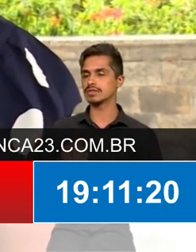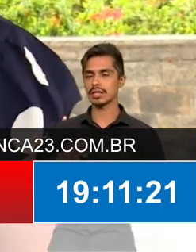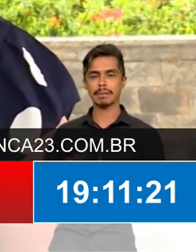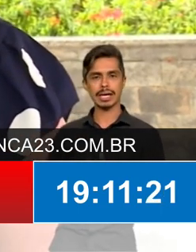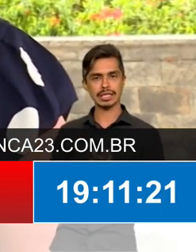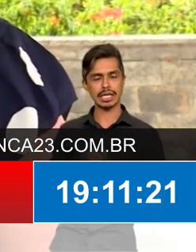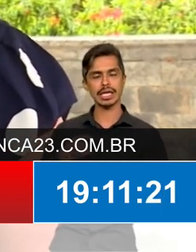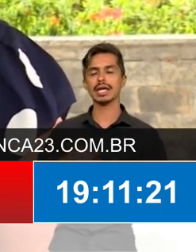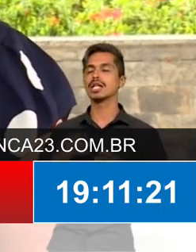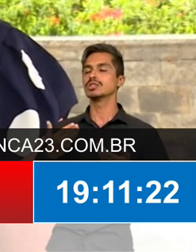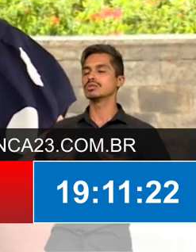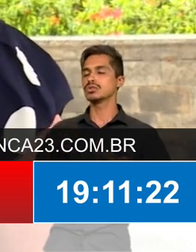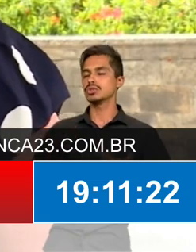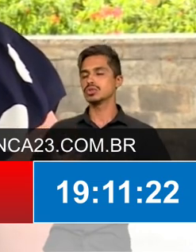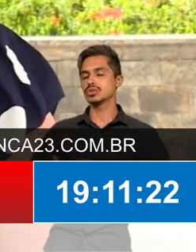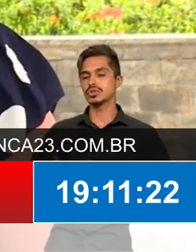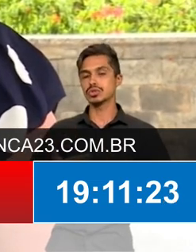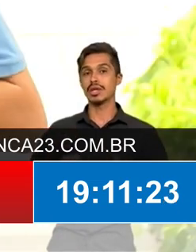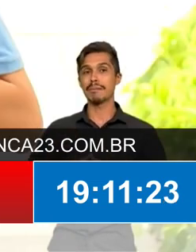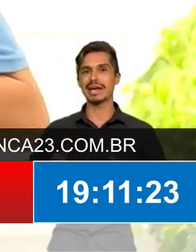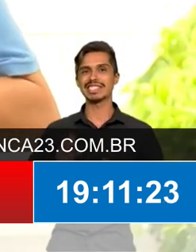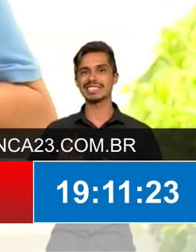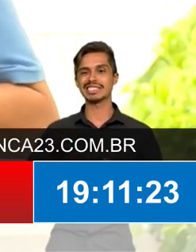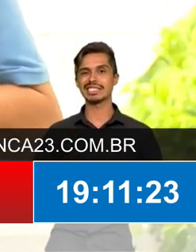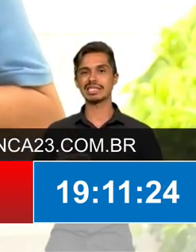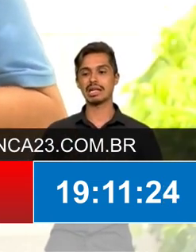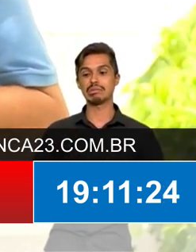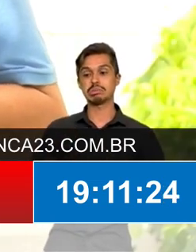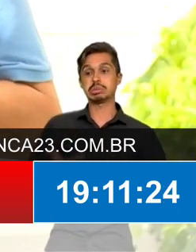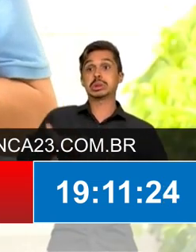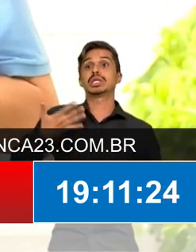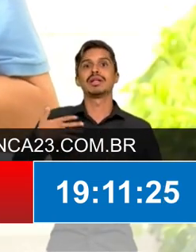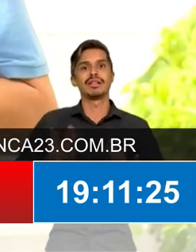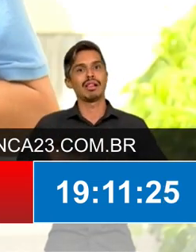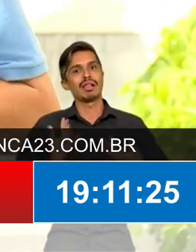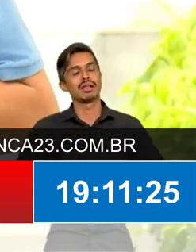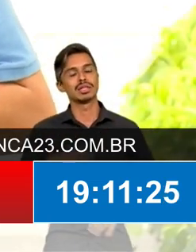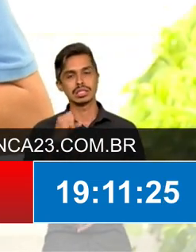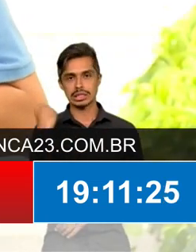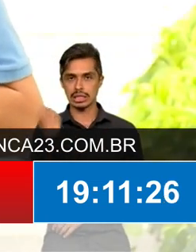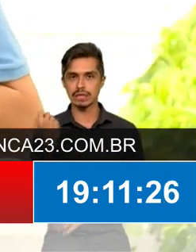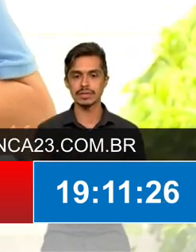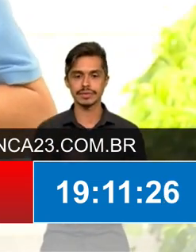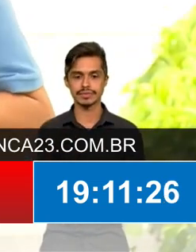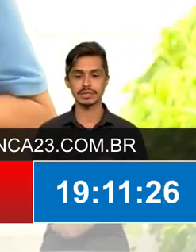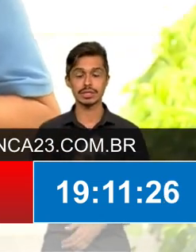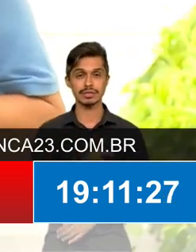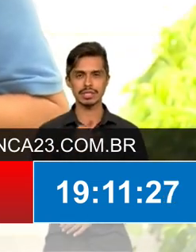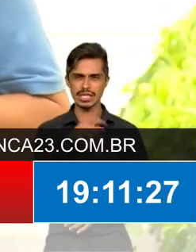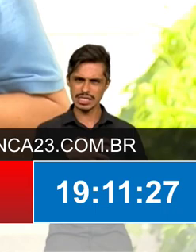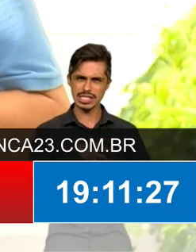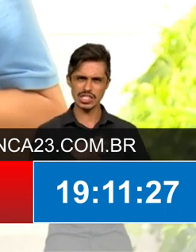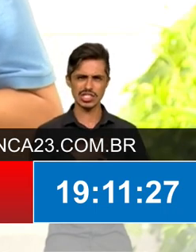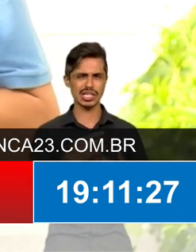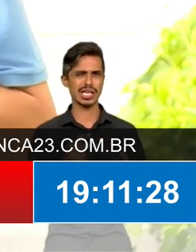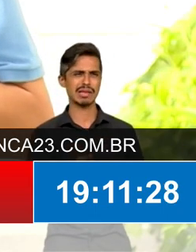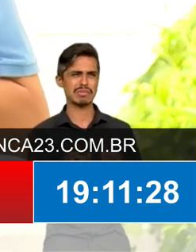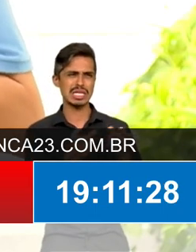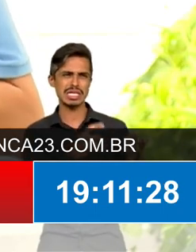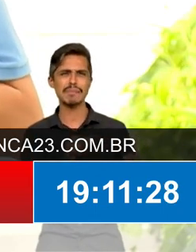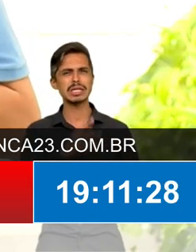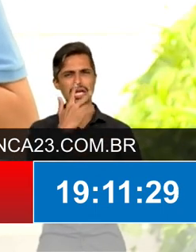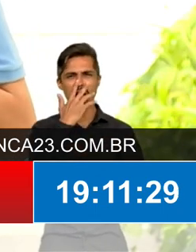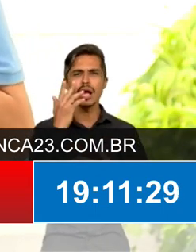corpo, cresçam e evoluam para a pneumonia. Caso você apresente sintomas da pneumonia, a recomendação dos médicos é que